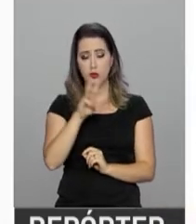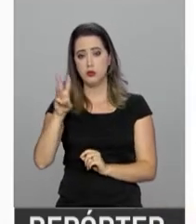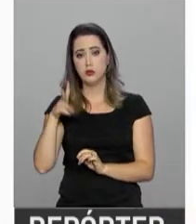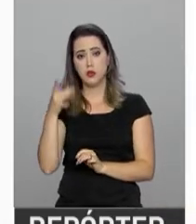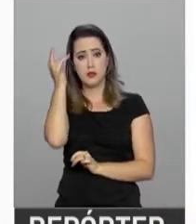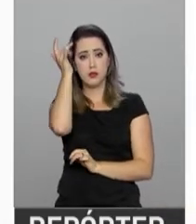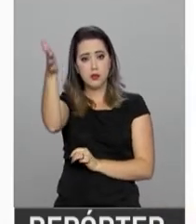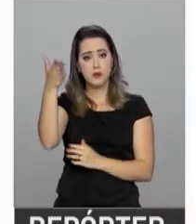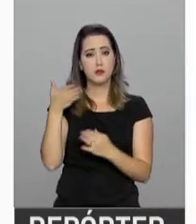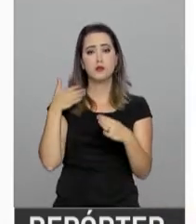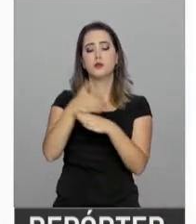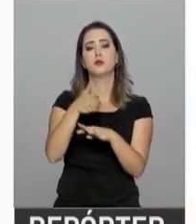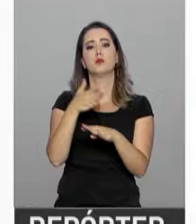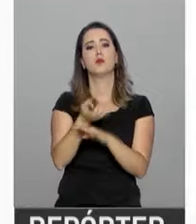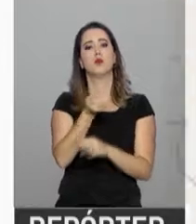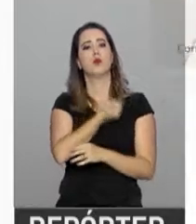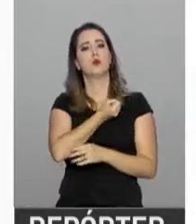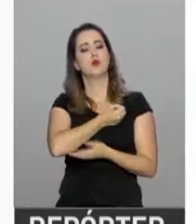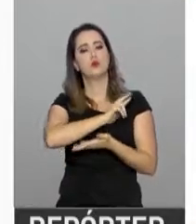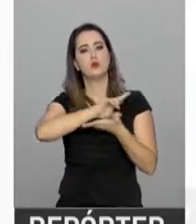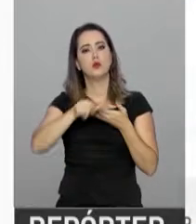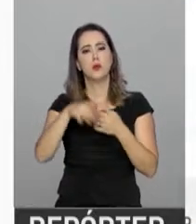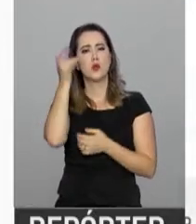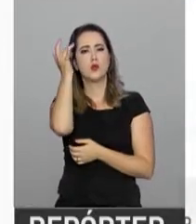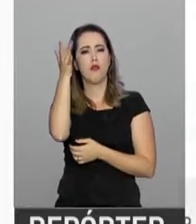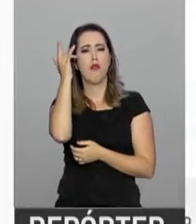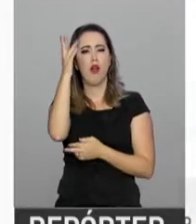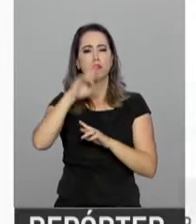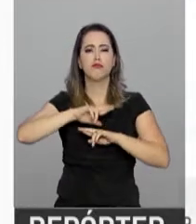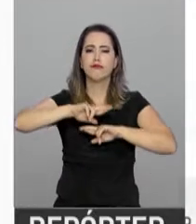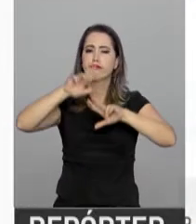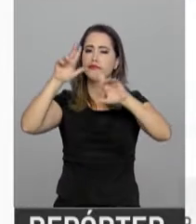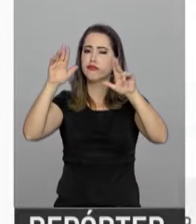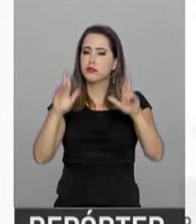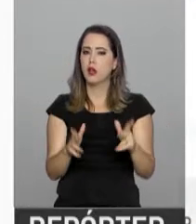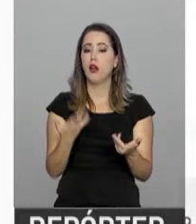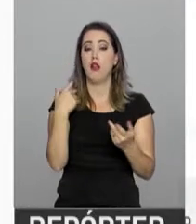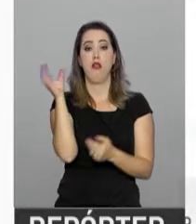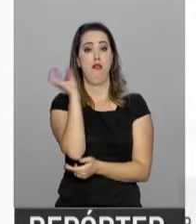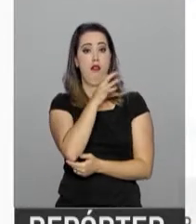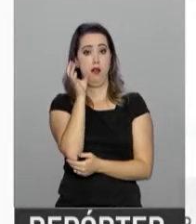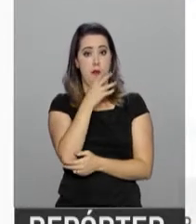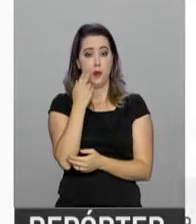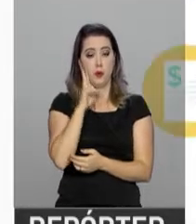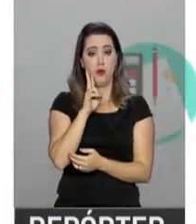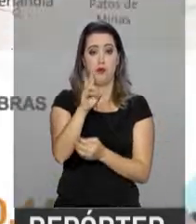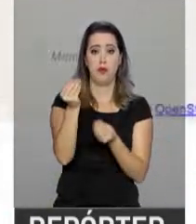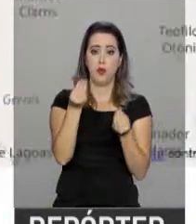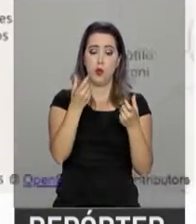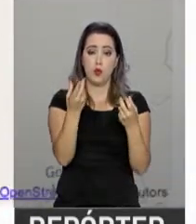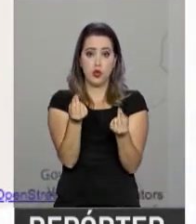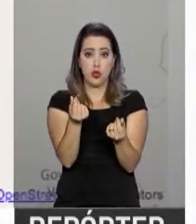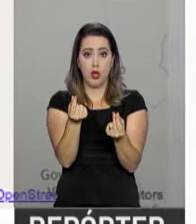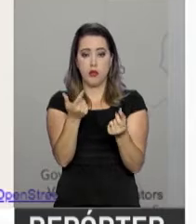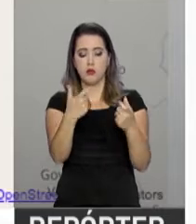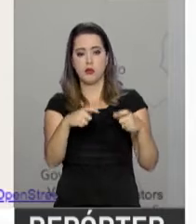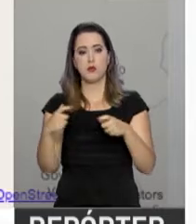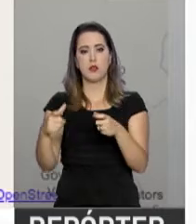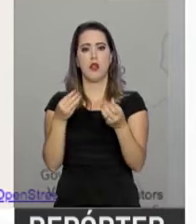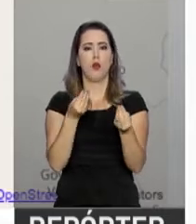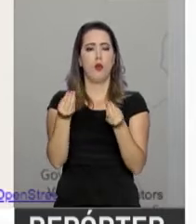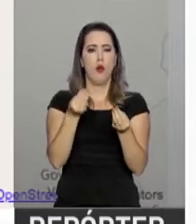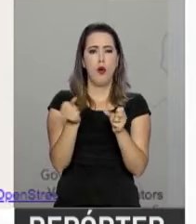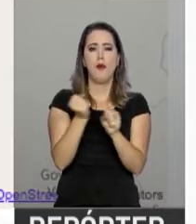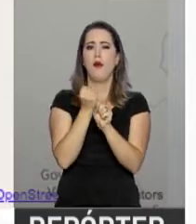o acesso aos dados de forma intuitiva flexível e rápida sobre investimentos execução física e execução financeira